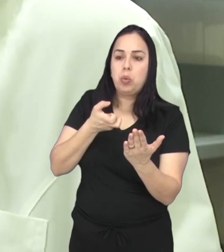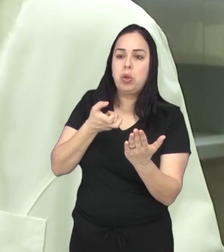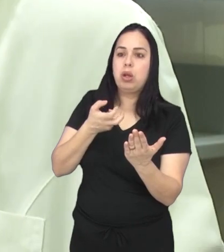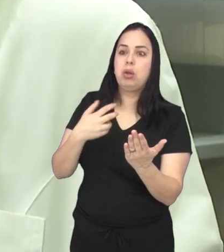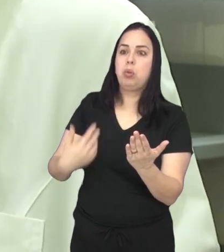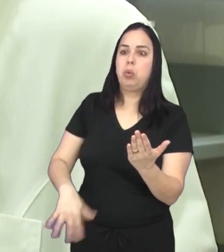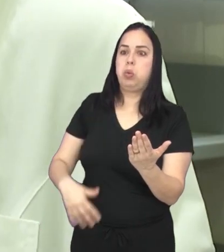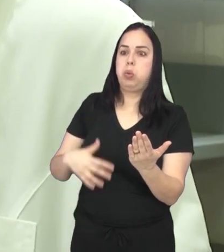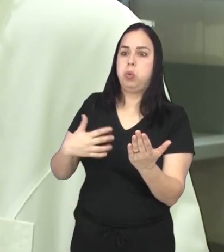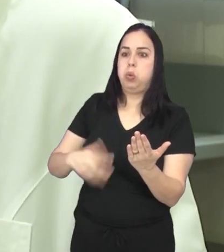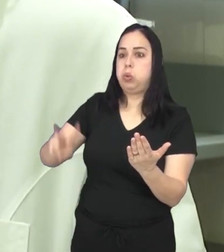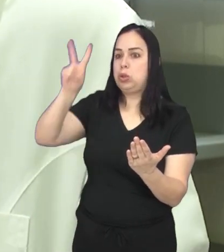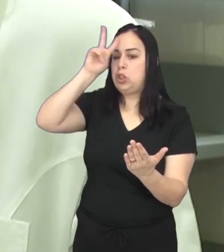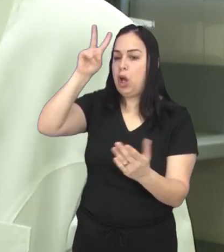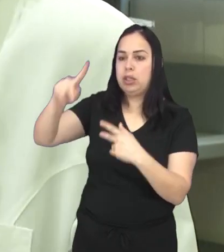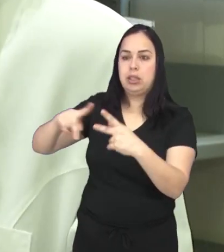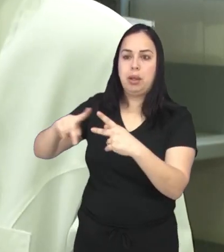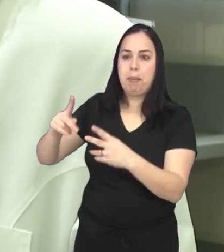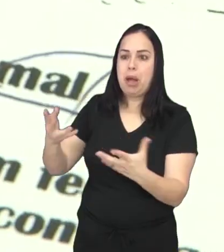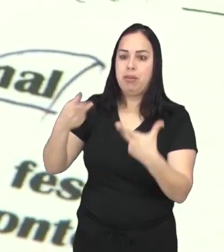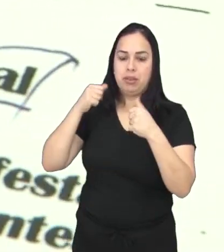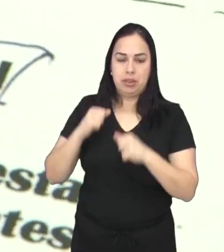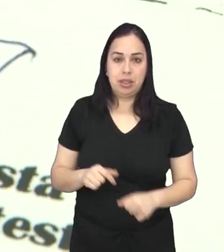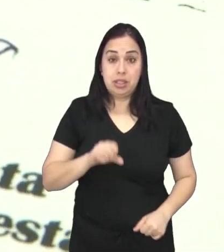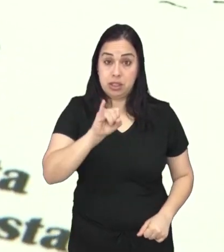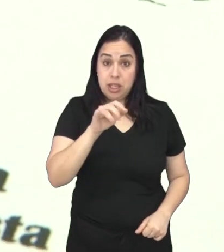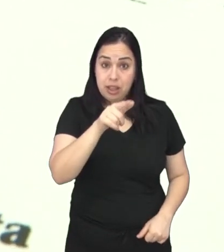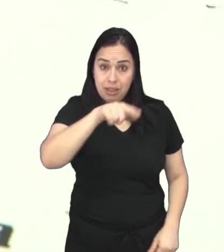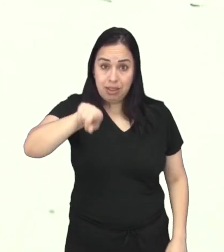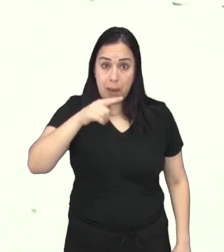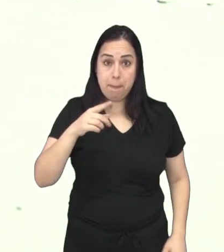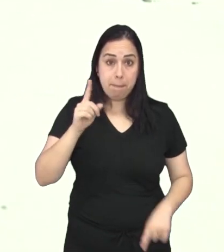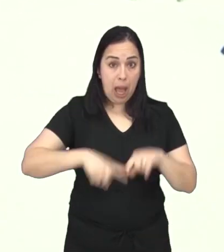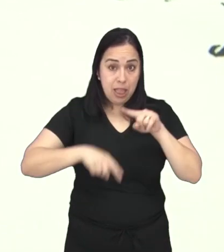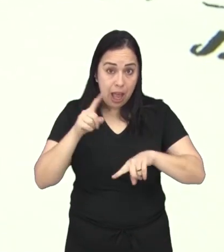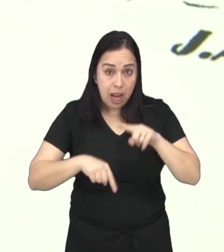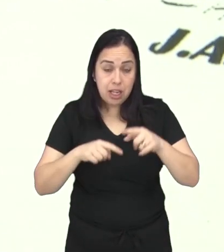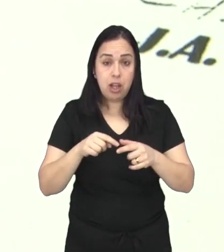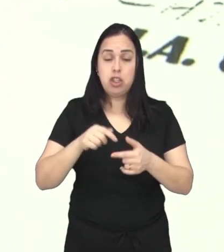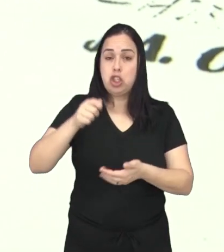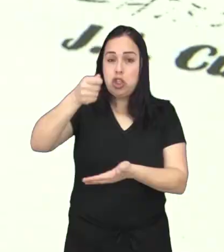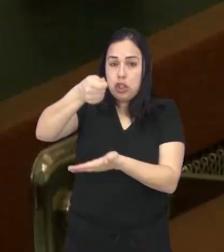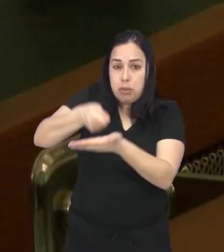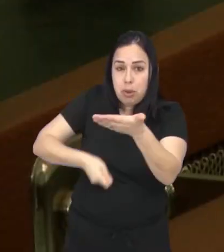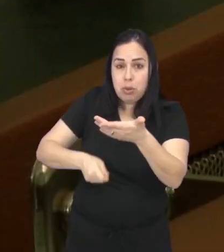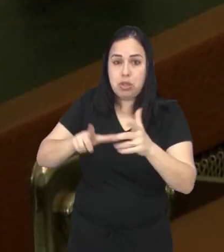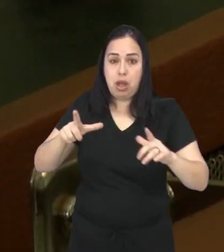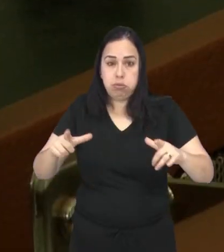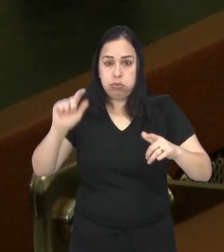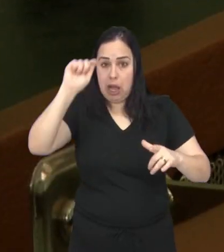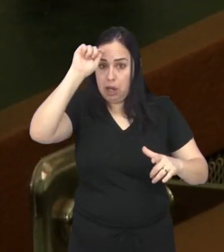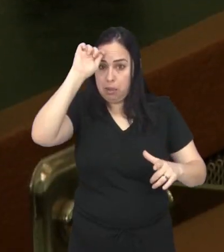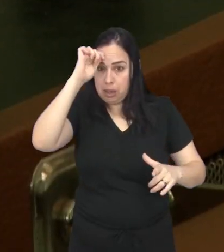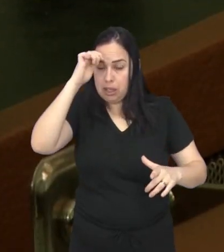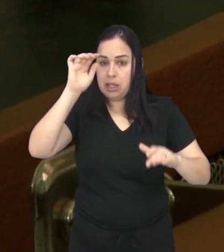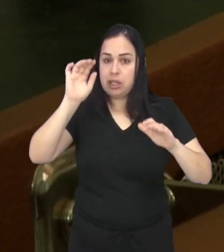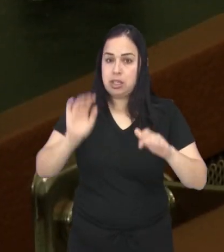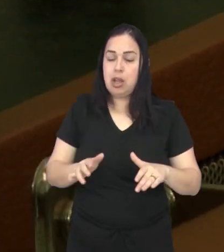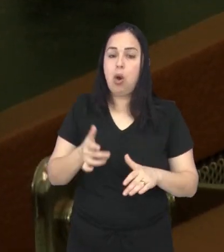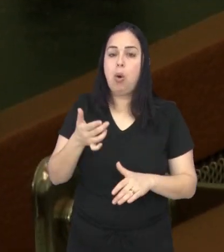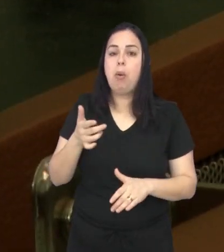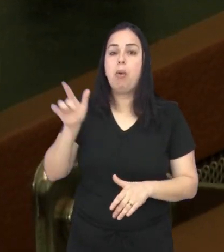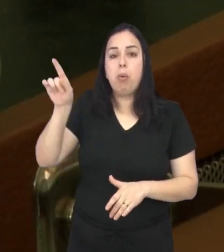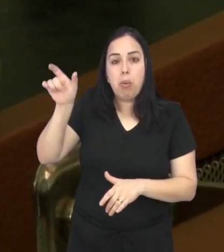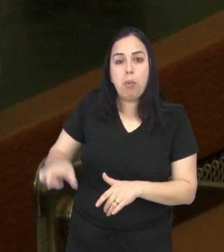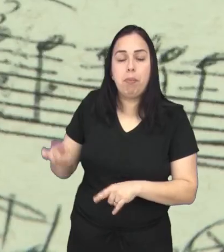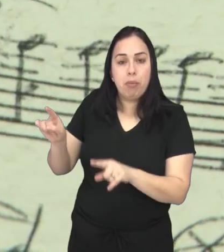eu percebi o quão é rico São José. E se você tem algum material na sua casa, de partituras, ALPs, que